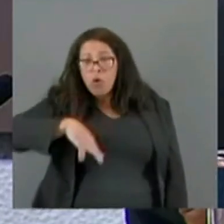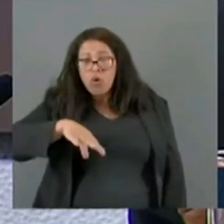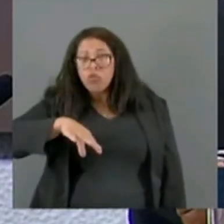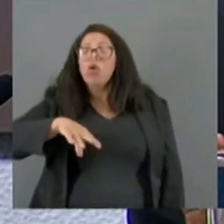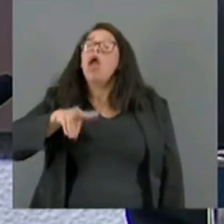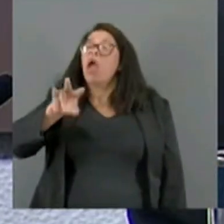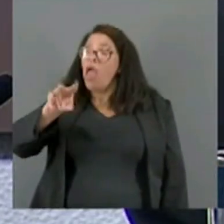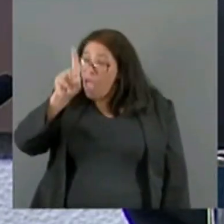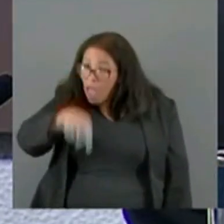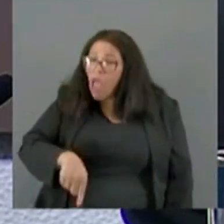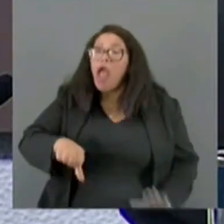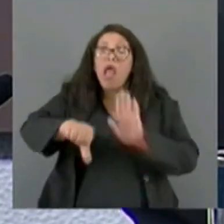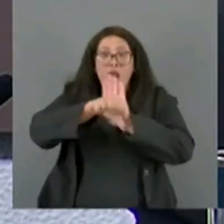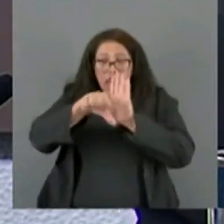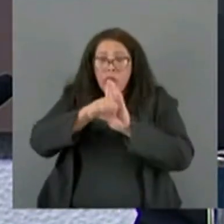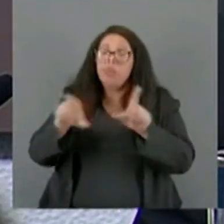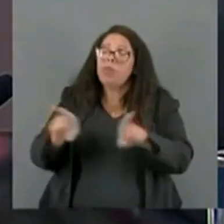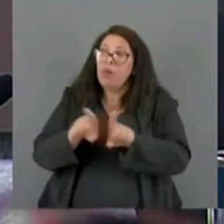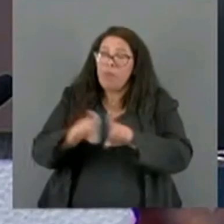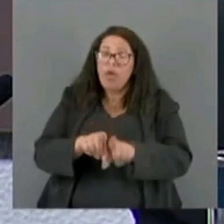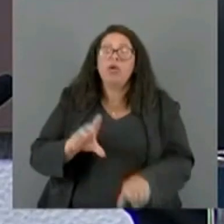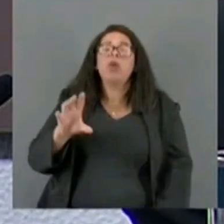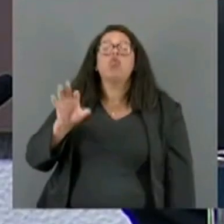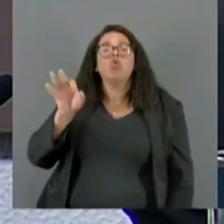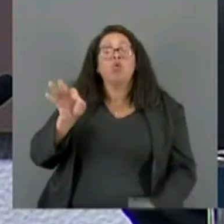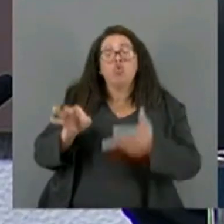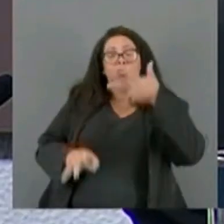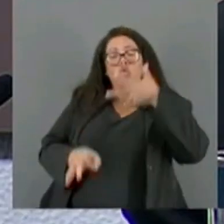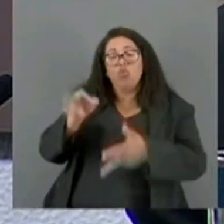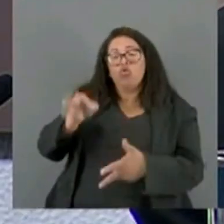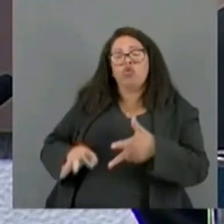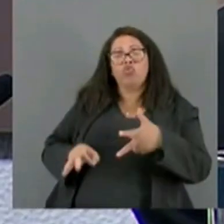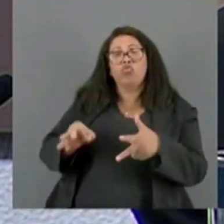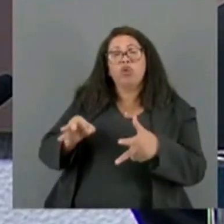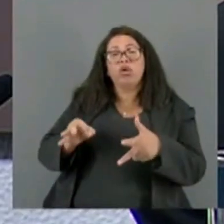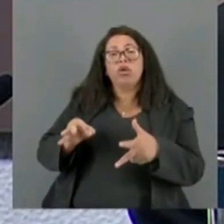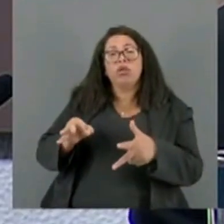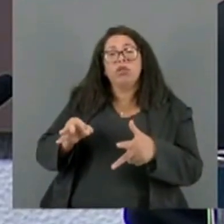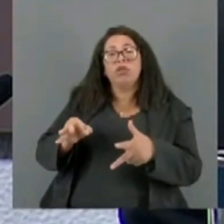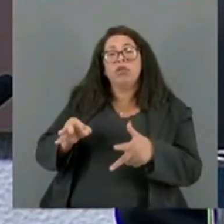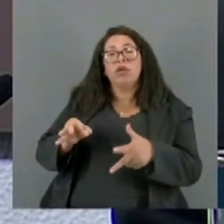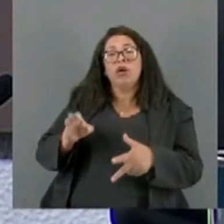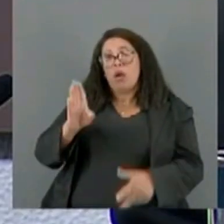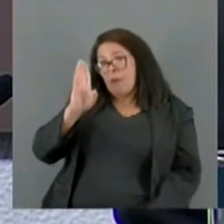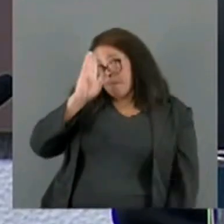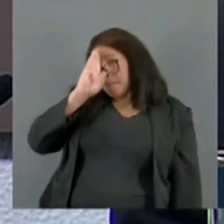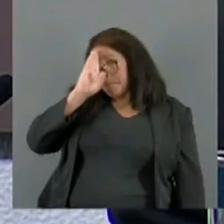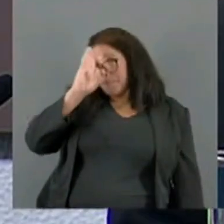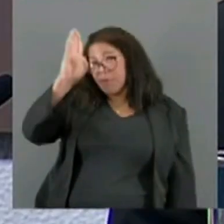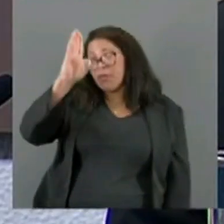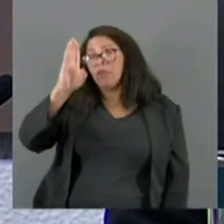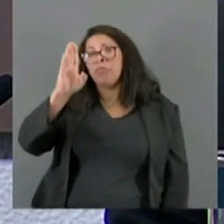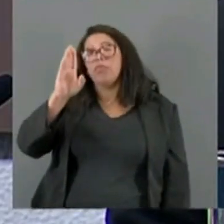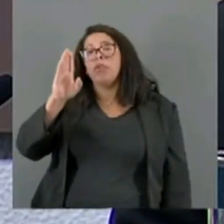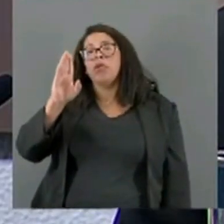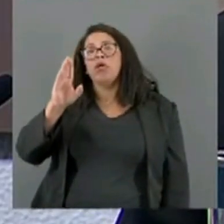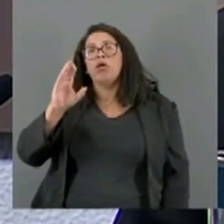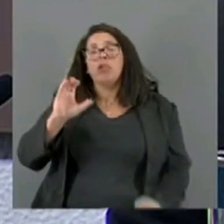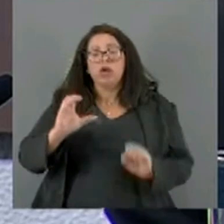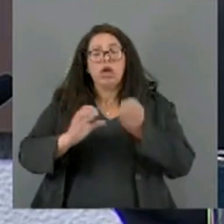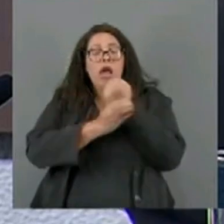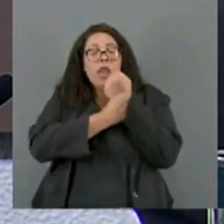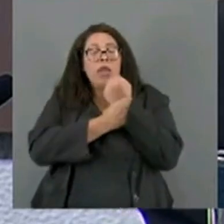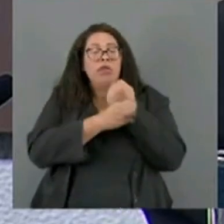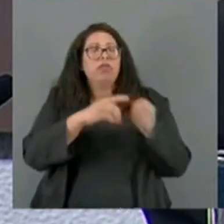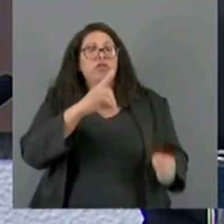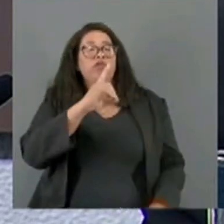está cometendo um crime. De maneira que o juiz deve, em qualquer circunstância, sobretudo quando diz respeito a direitos e